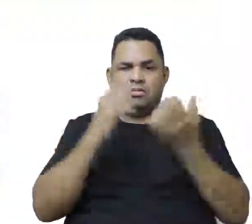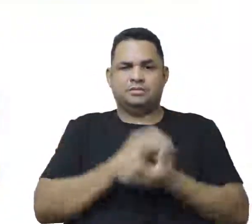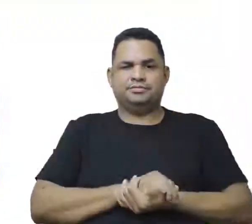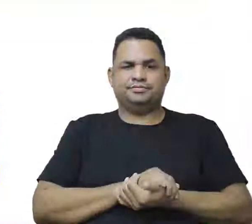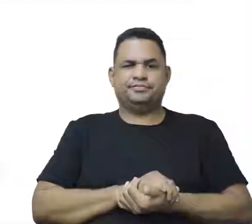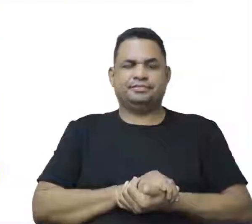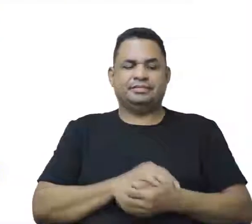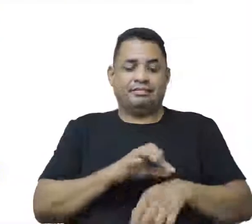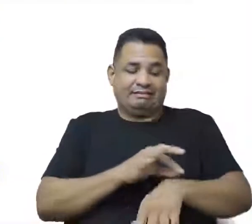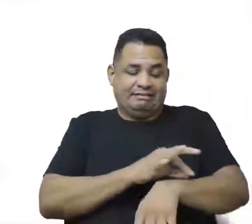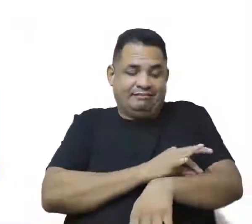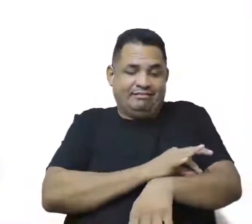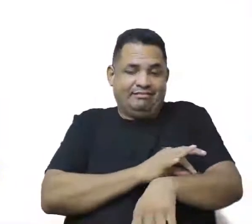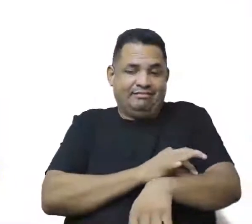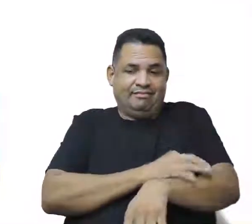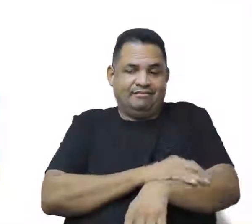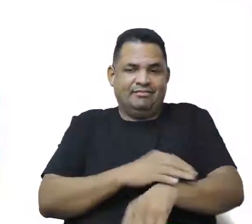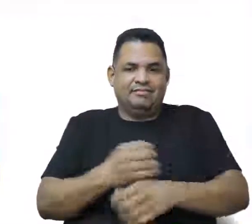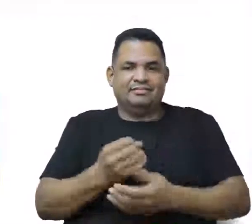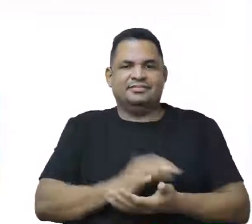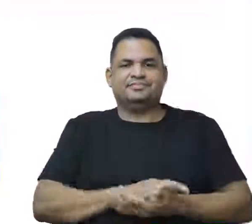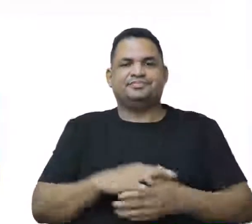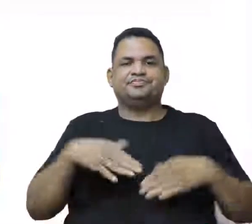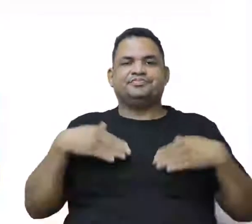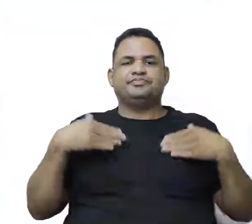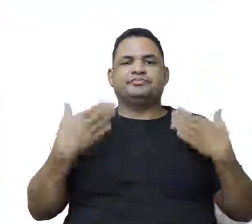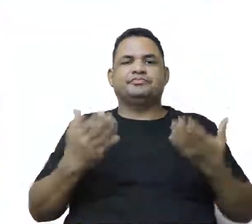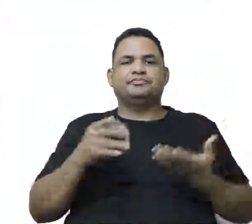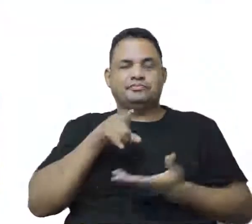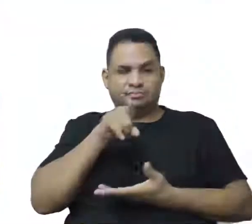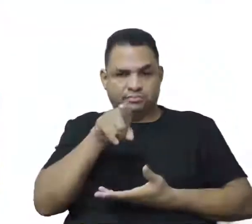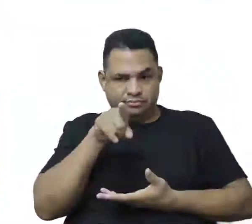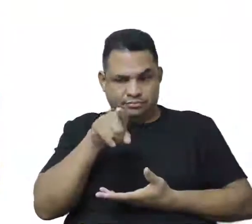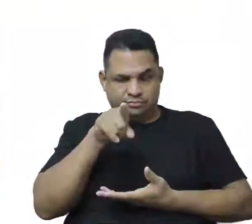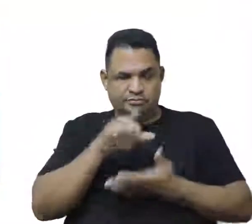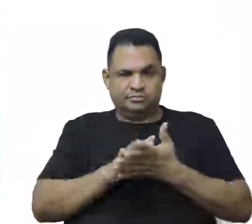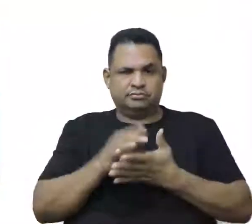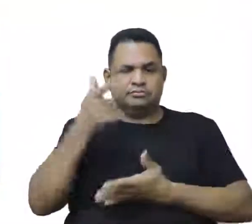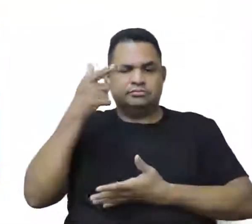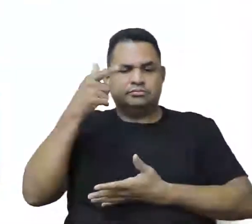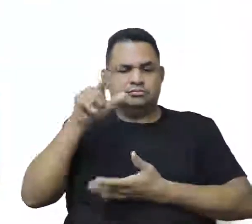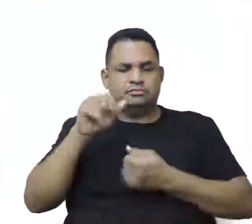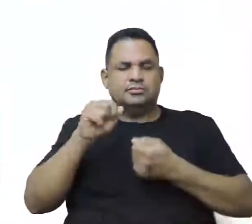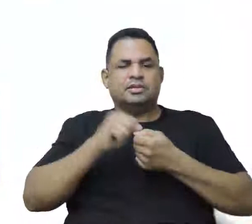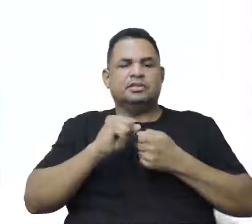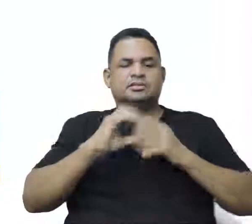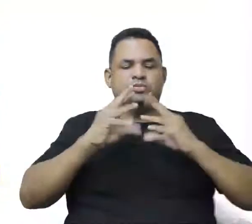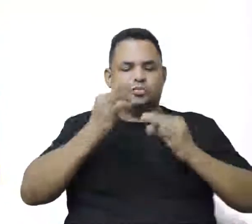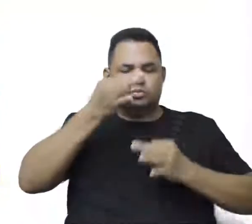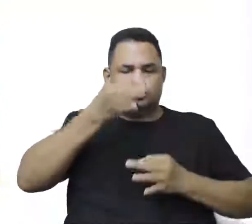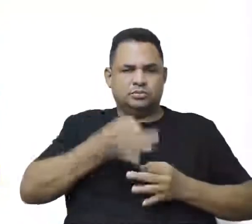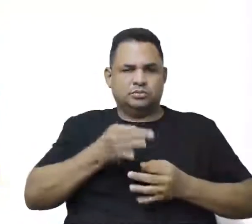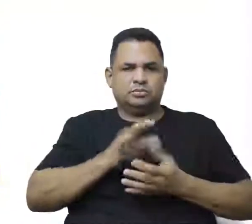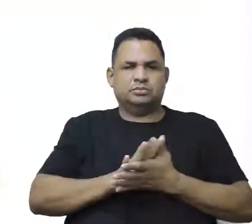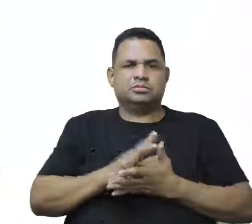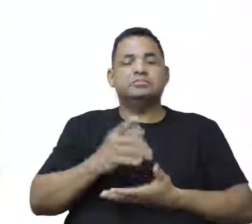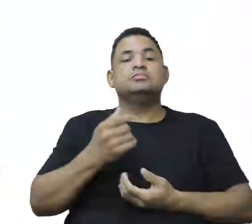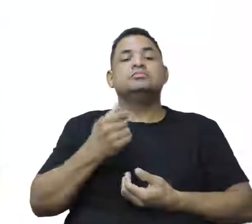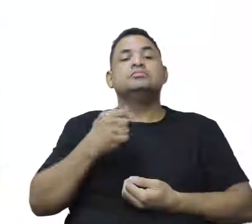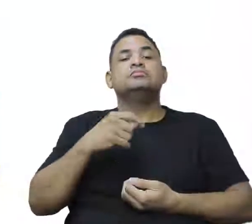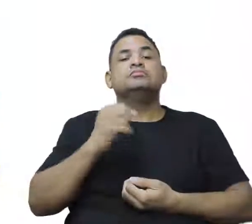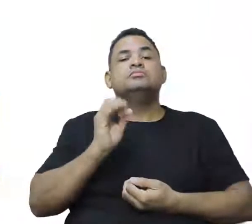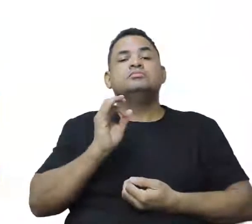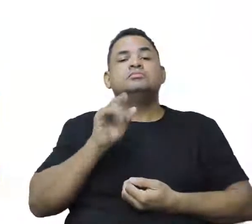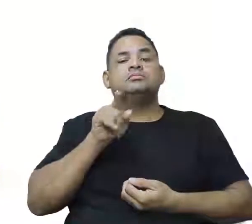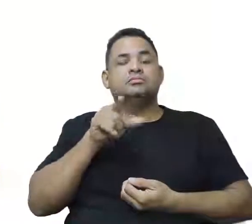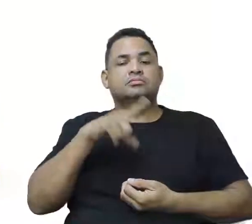assim, toda arrepiada aqui, ó. Quando a gente diz que você vai conseguir gabaritar tudo, é porque você tem